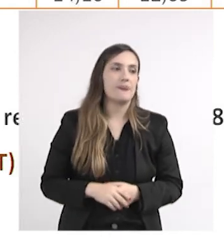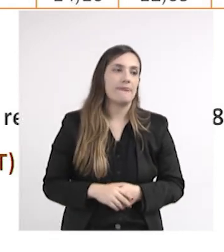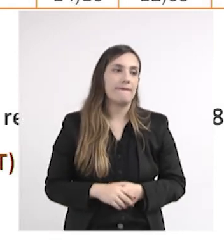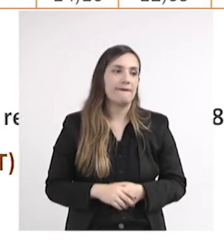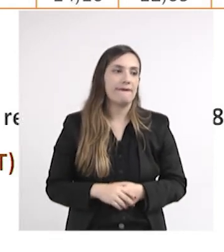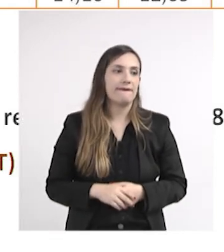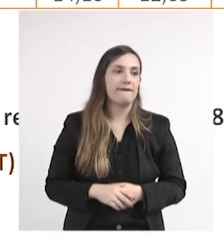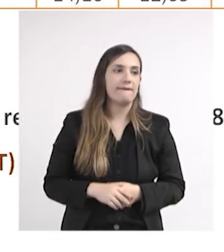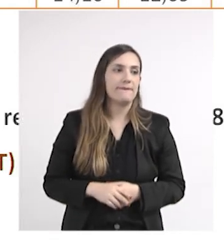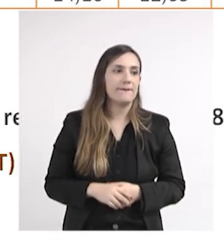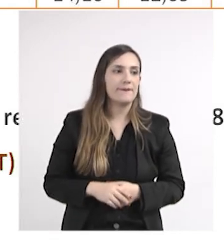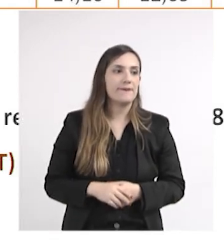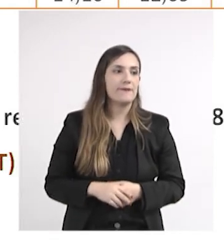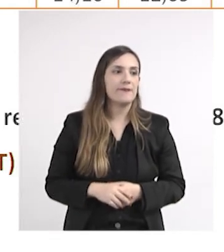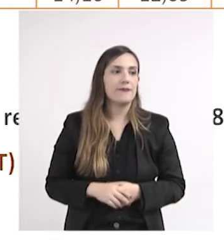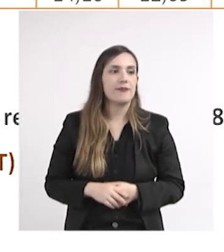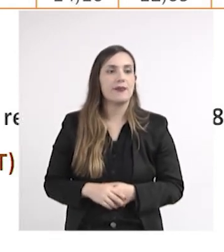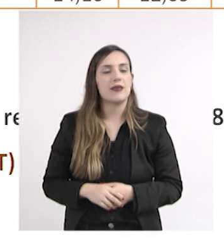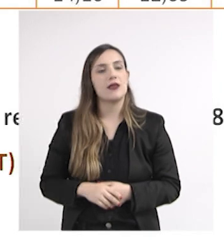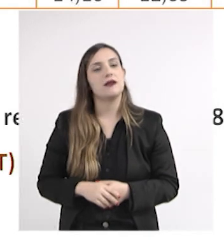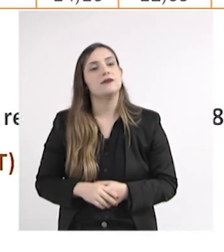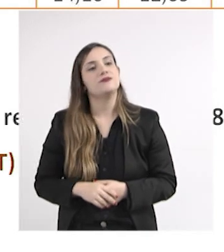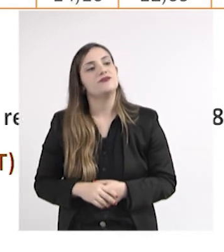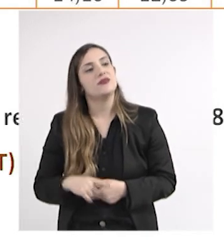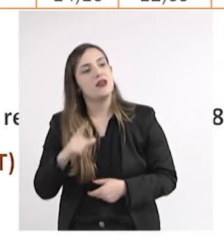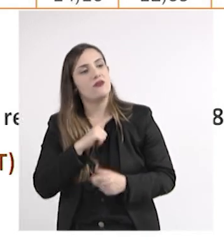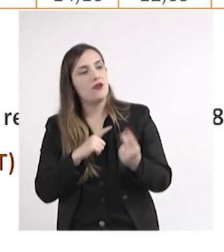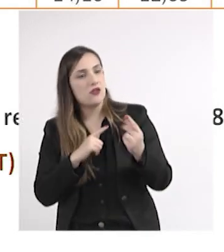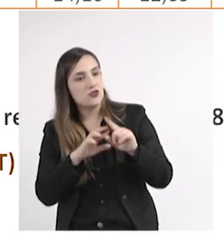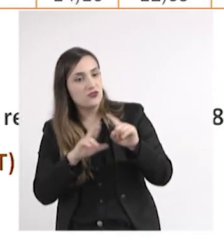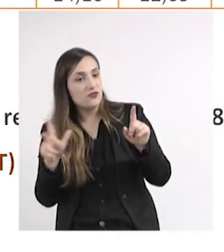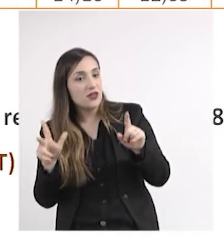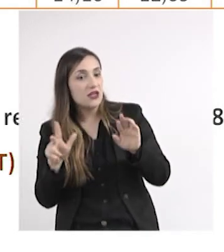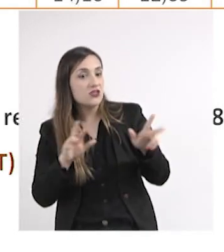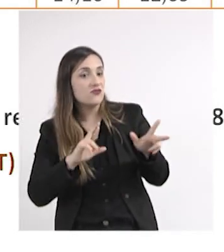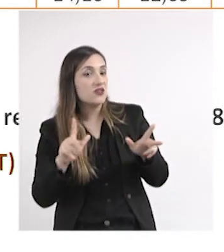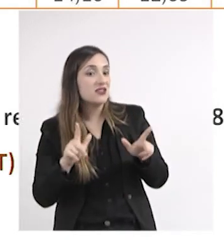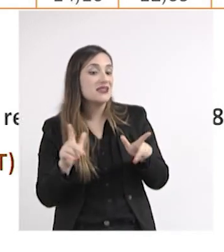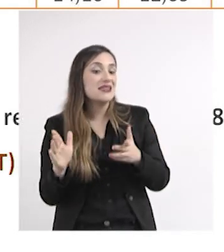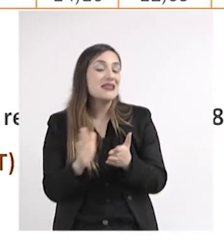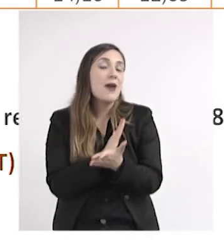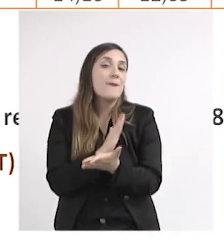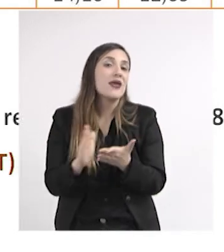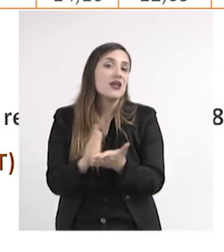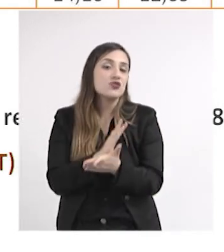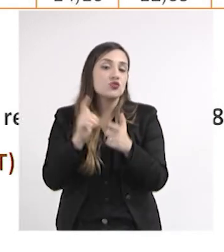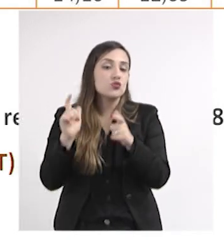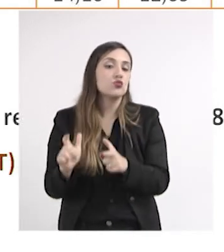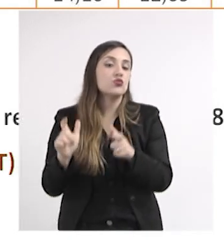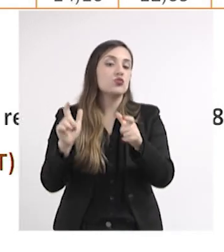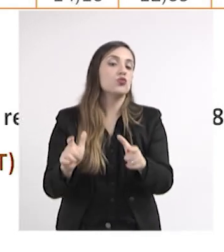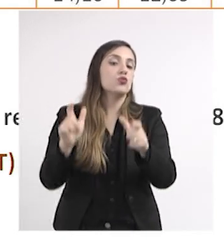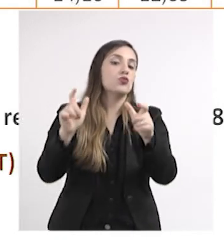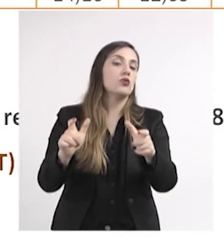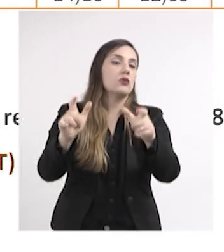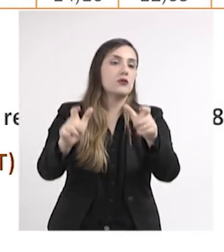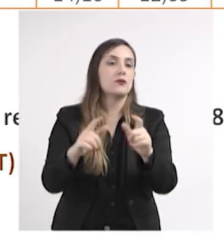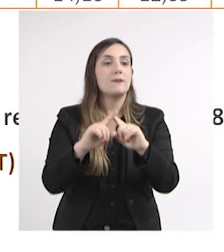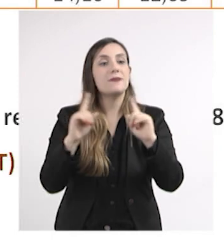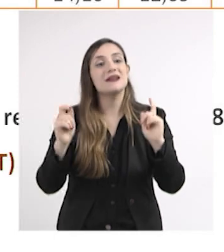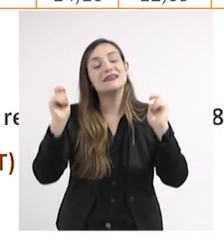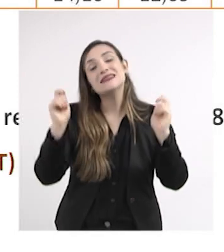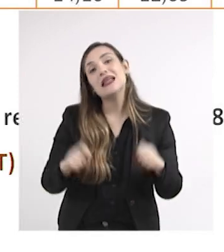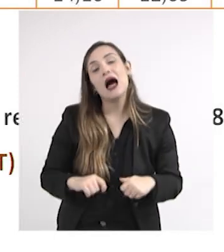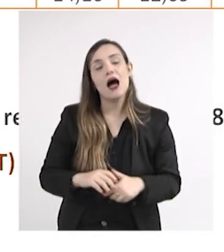observa valores distintos para cada praça de pedágio de acordo com o seu trecho de cobertura. Porém, é possível